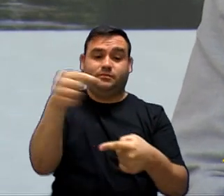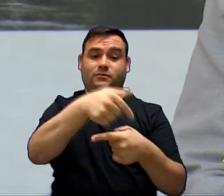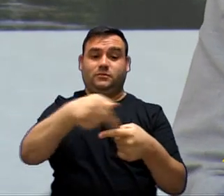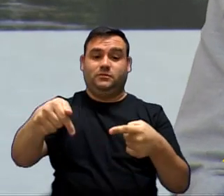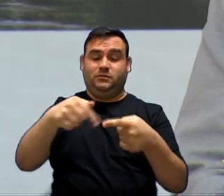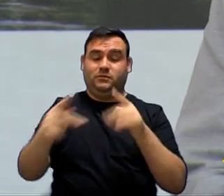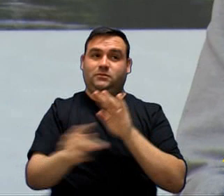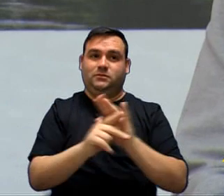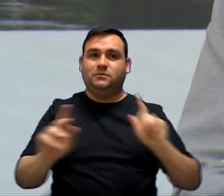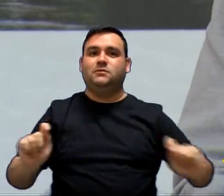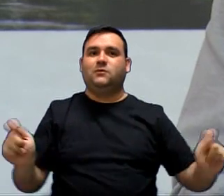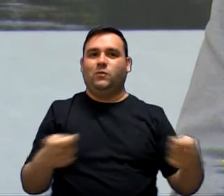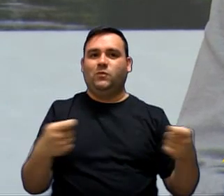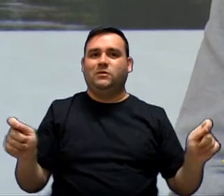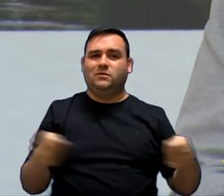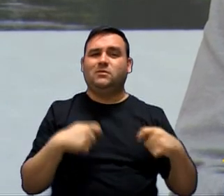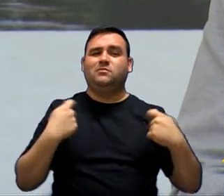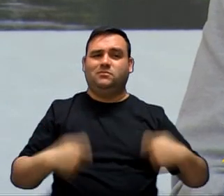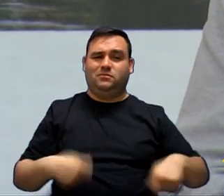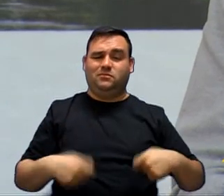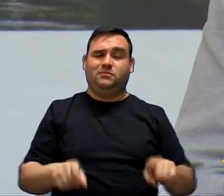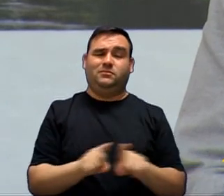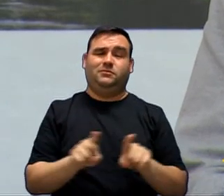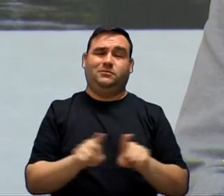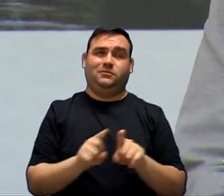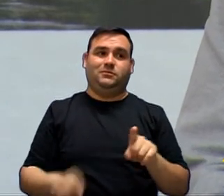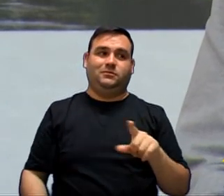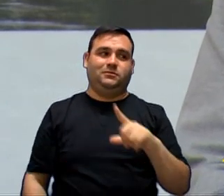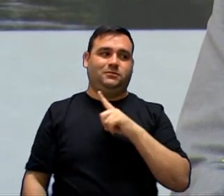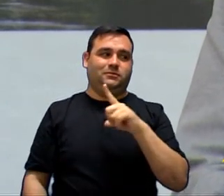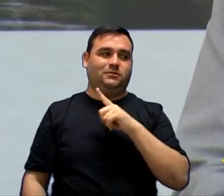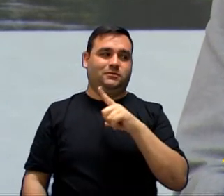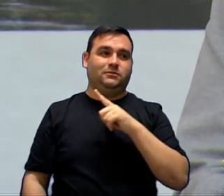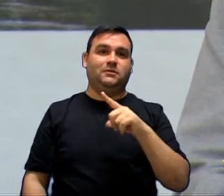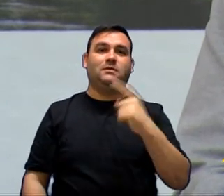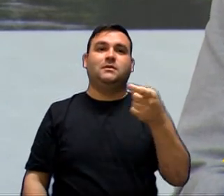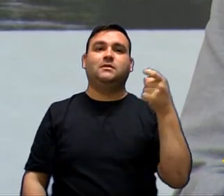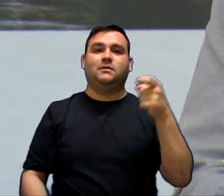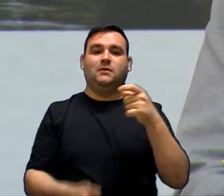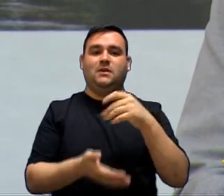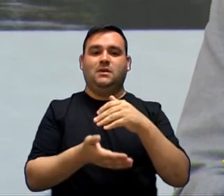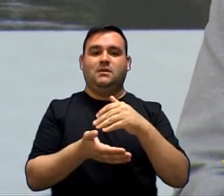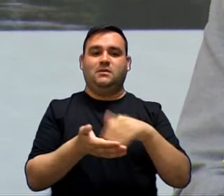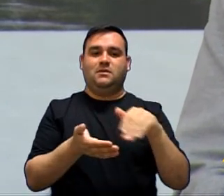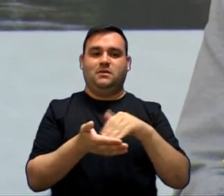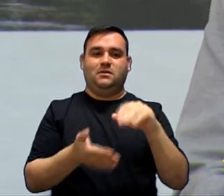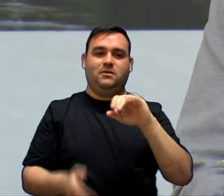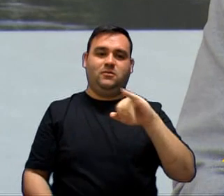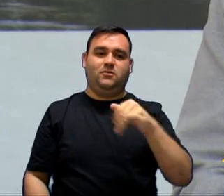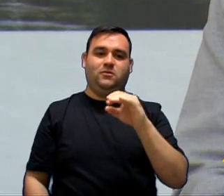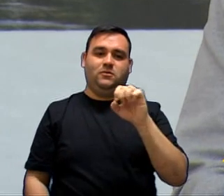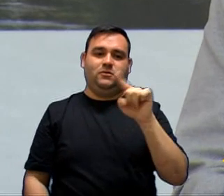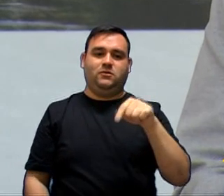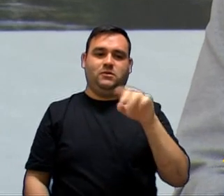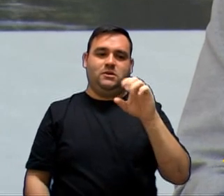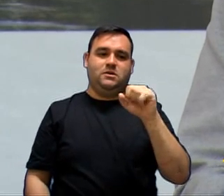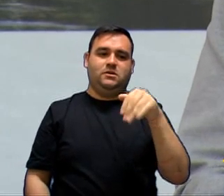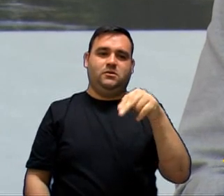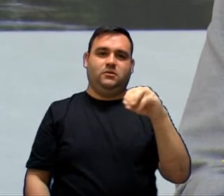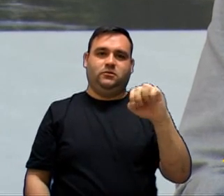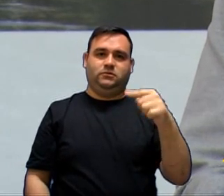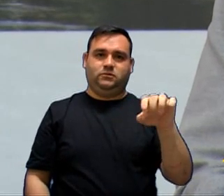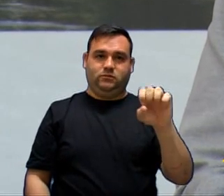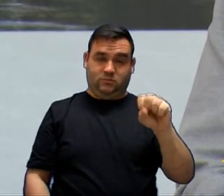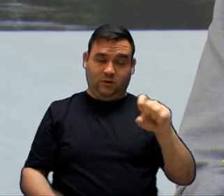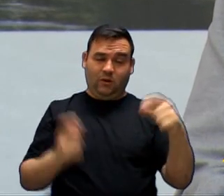uma semana para isso, eu tenho, inclusive, o ex-secretário de Educação, José Simões, poderia